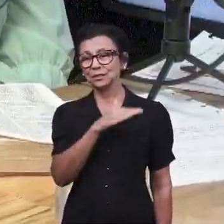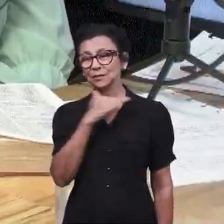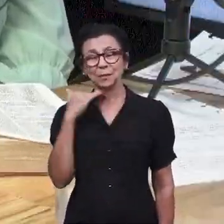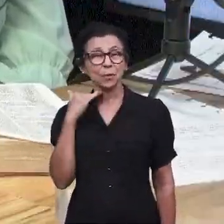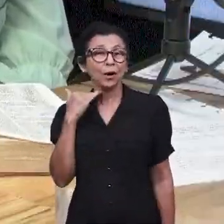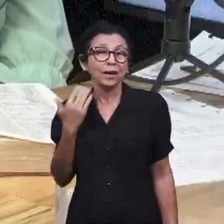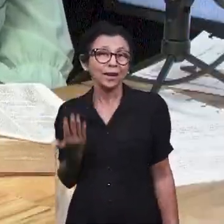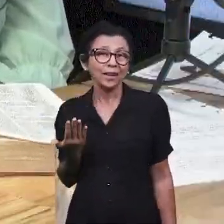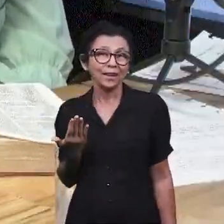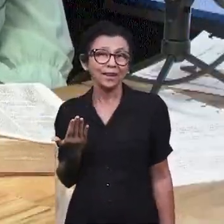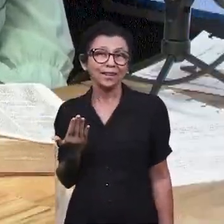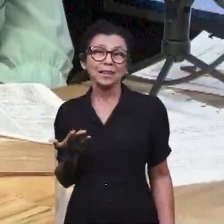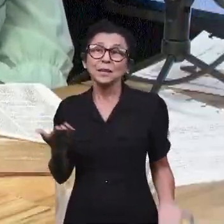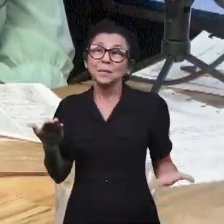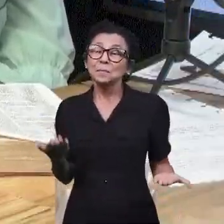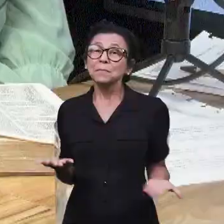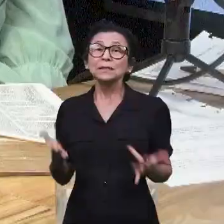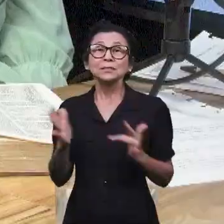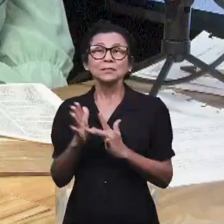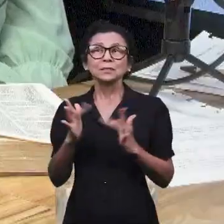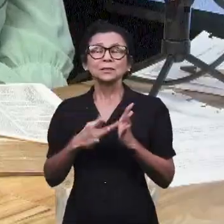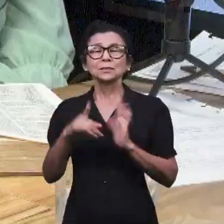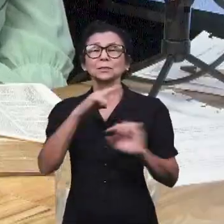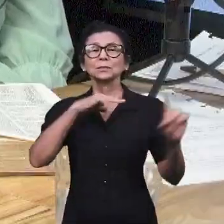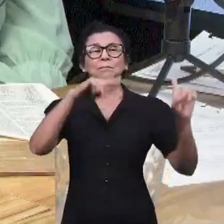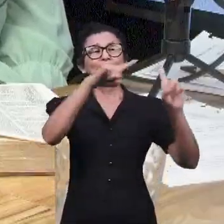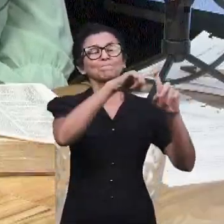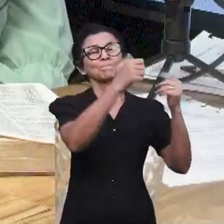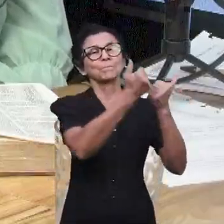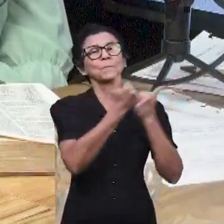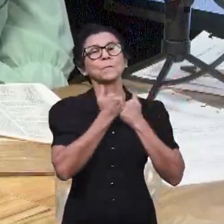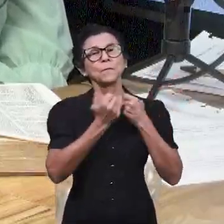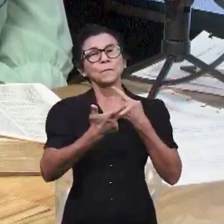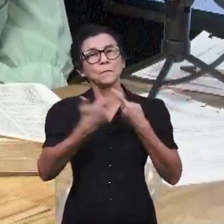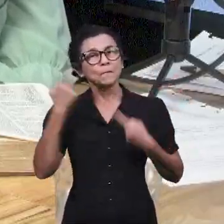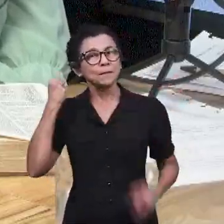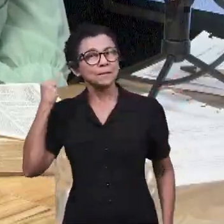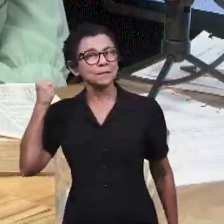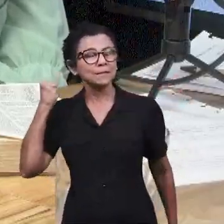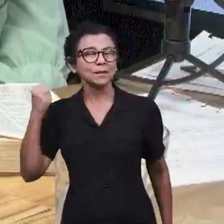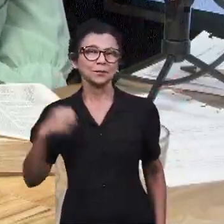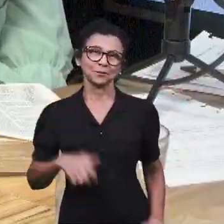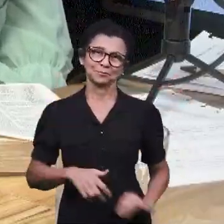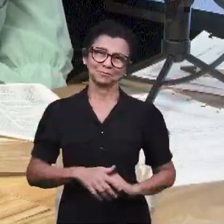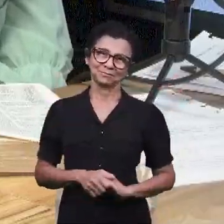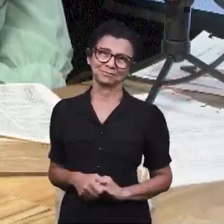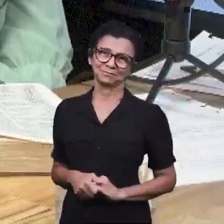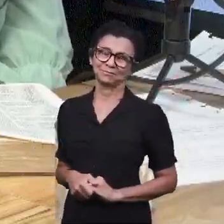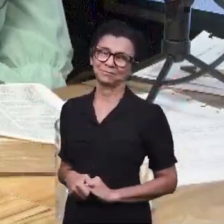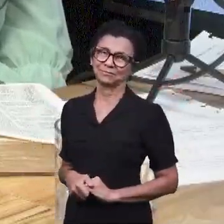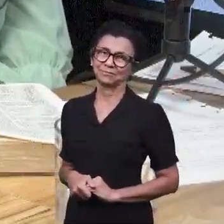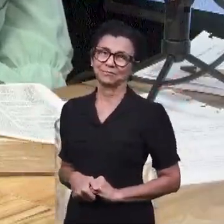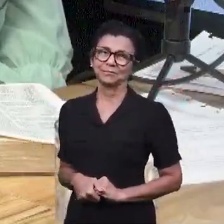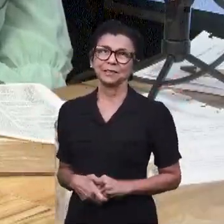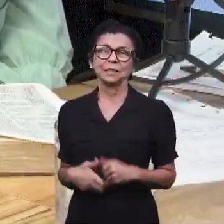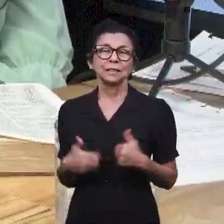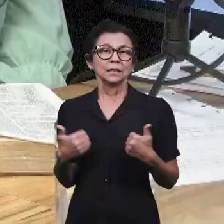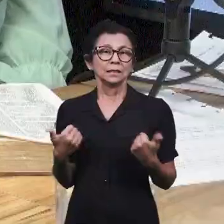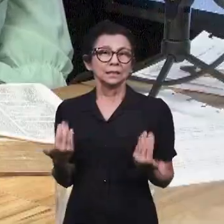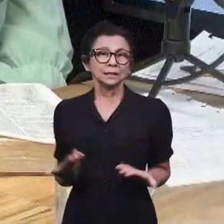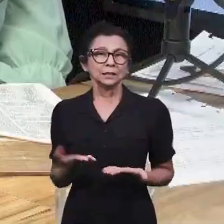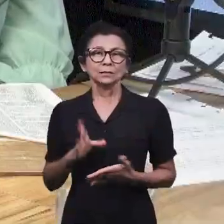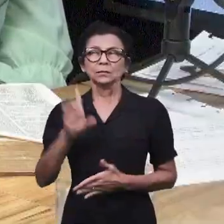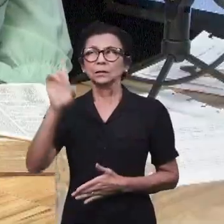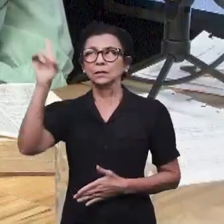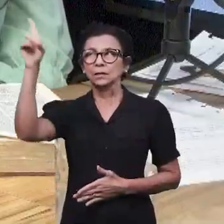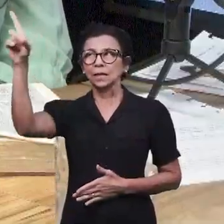limitador. Jesus venceu a morte na cruz e derramou o seu sangue por nós. Então, acho que a mensagem que fica é que não existe limites para a atuação